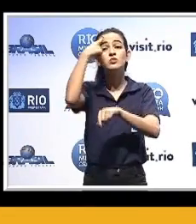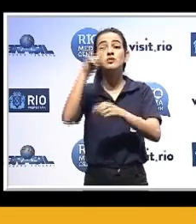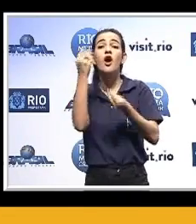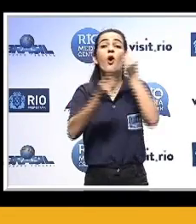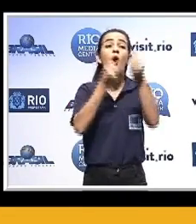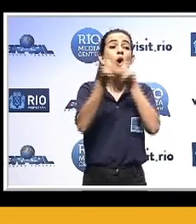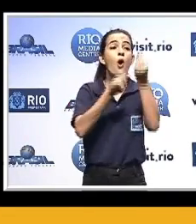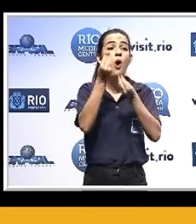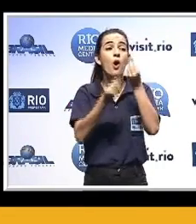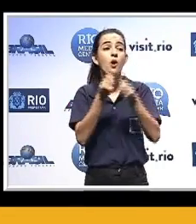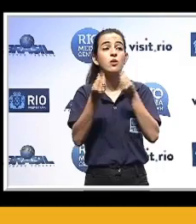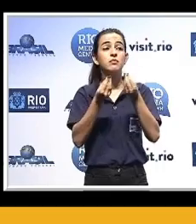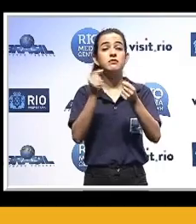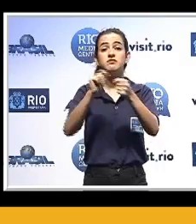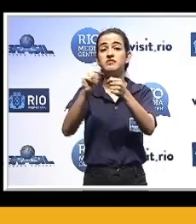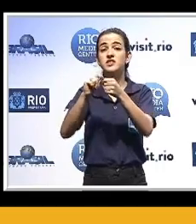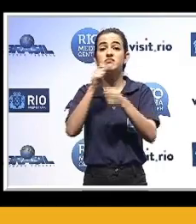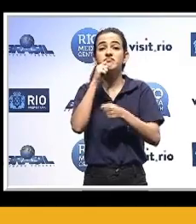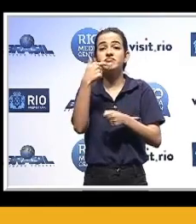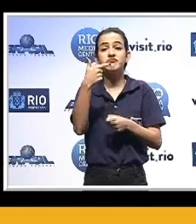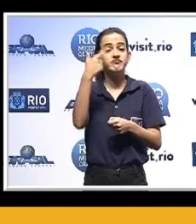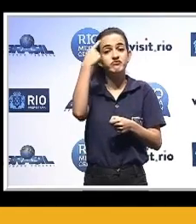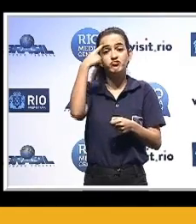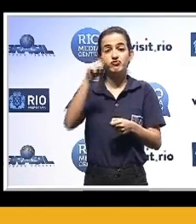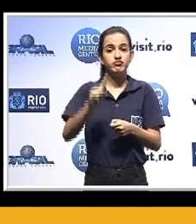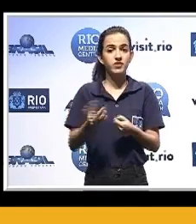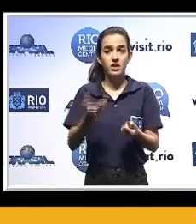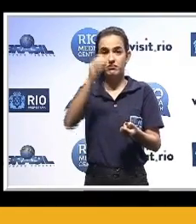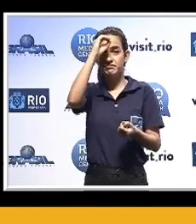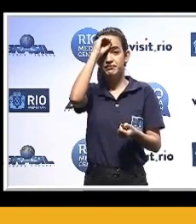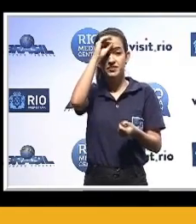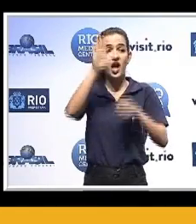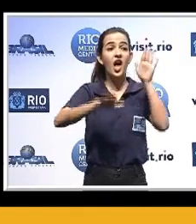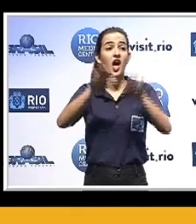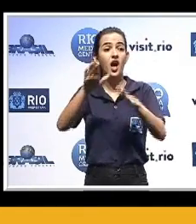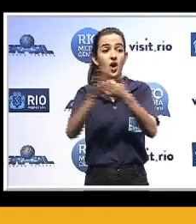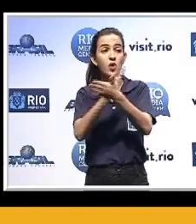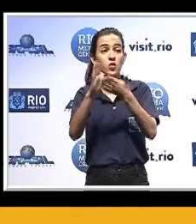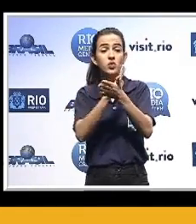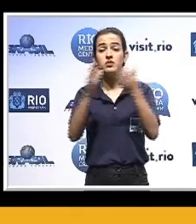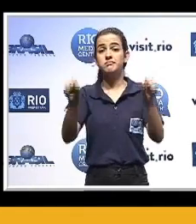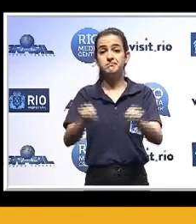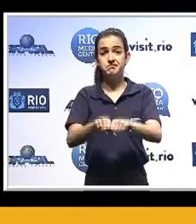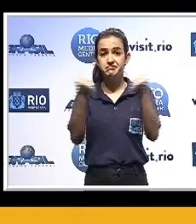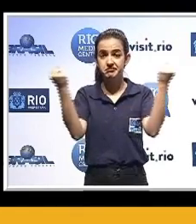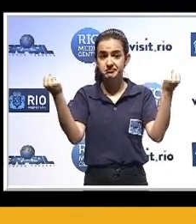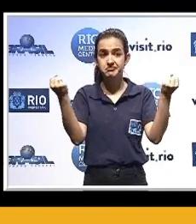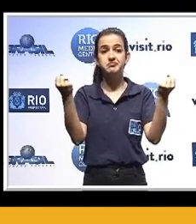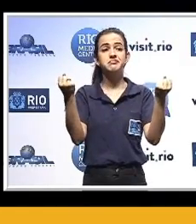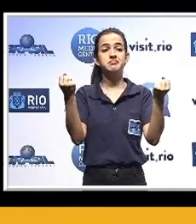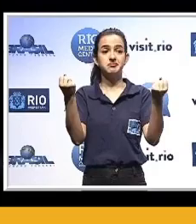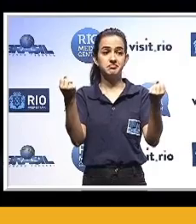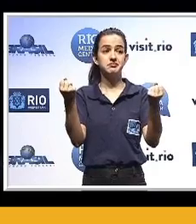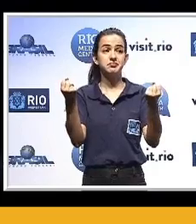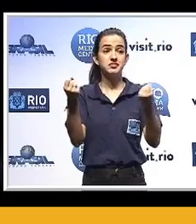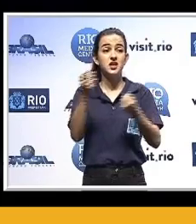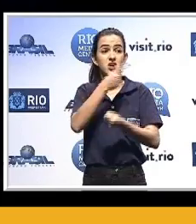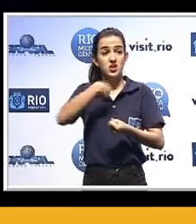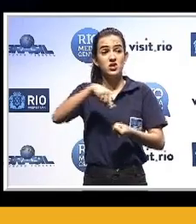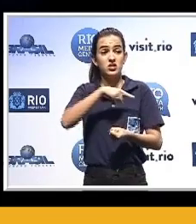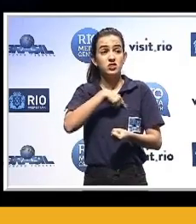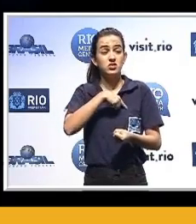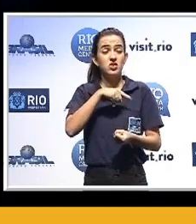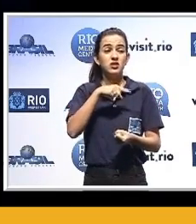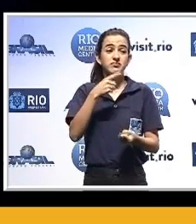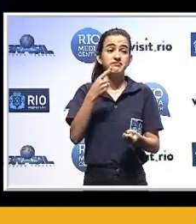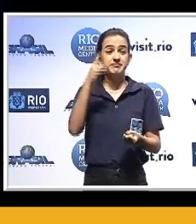A maioria dos elevadores e autobus estão quebrados. Então, se nós estamos falando que